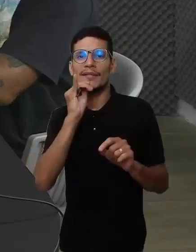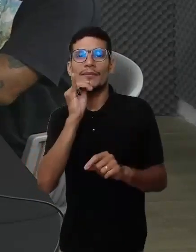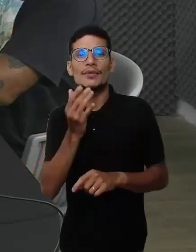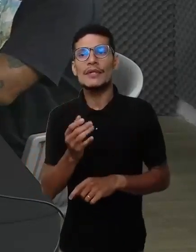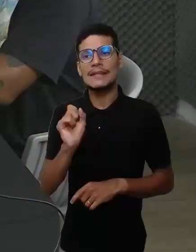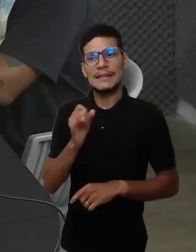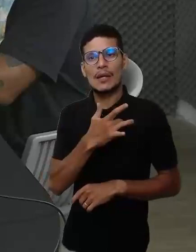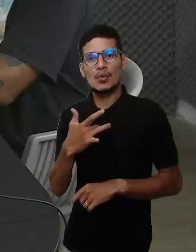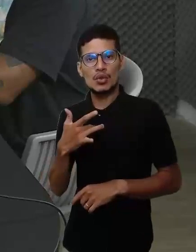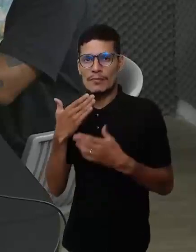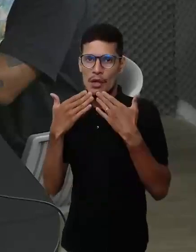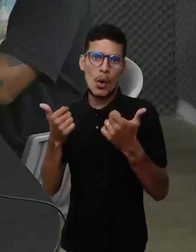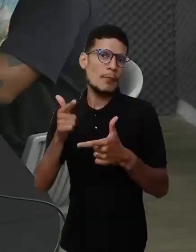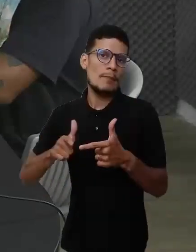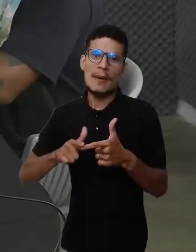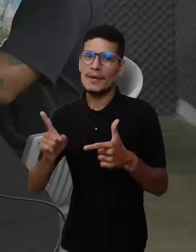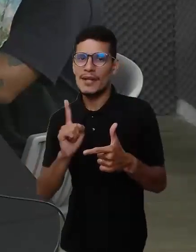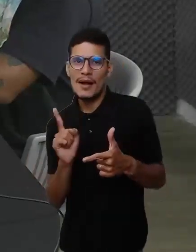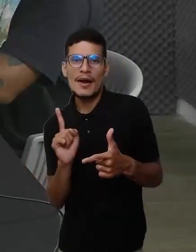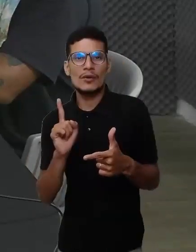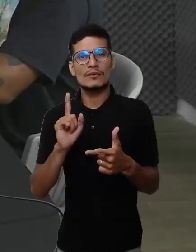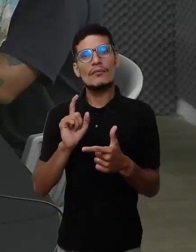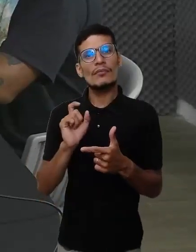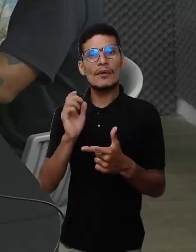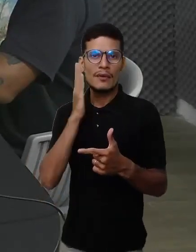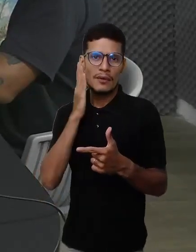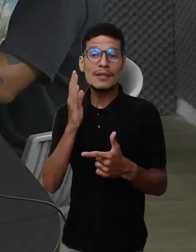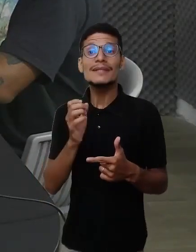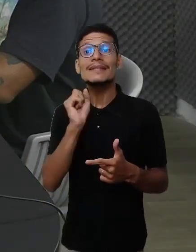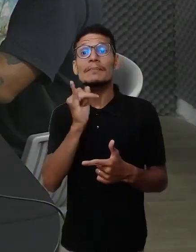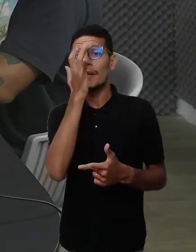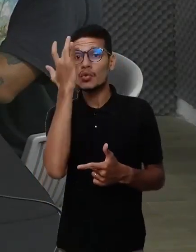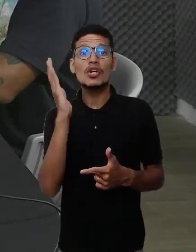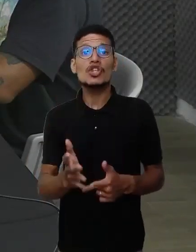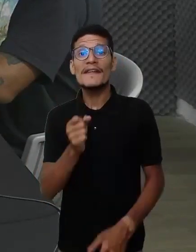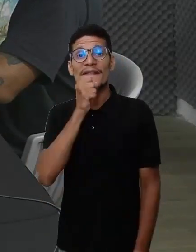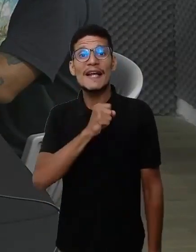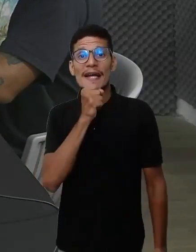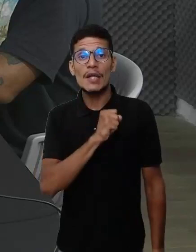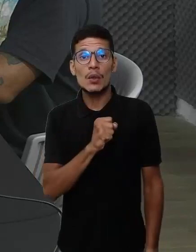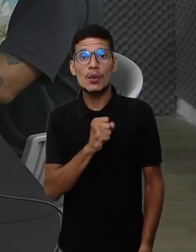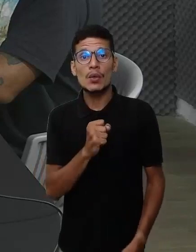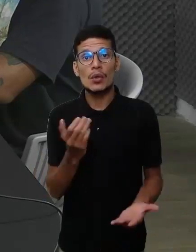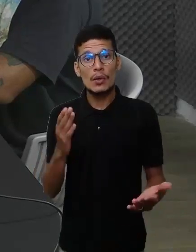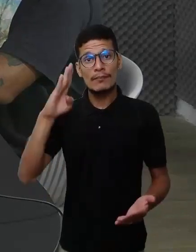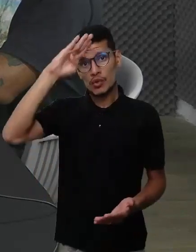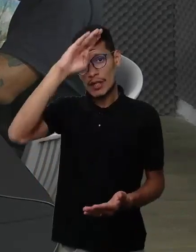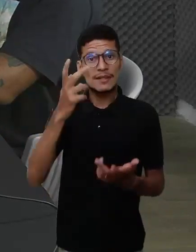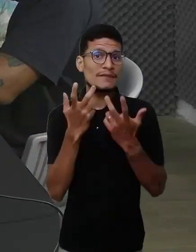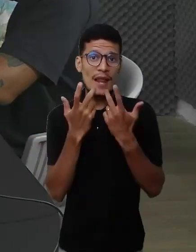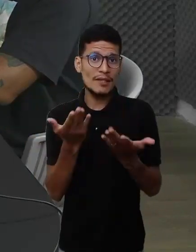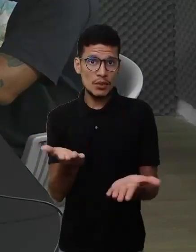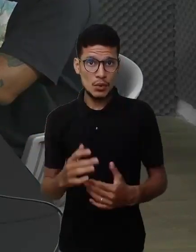próprios velhos não vai ter problema. Então, o quem que são quer dizer essas isso? Não, ó, e pessoas, quem né? já é velho? O Bolsonaro quase que dizia isso. Ó, quem já é velho, quem